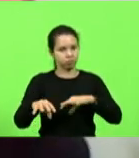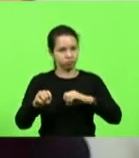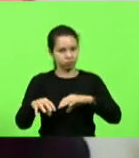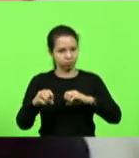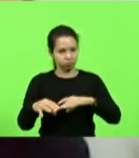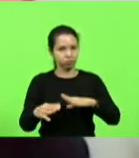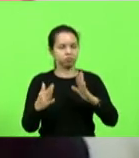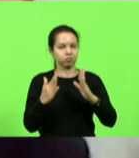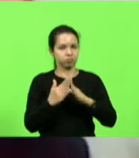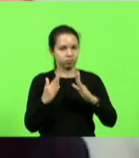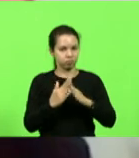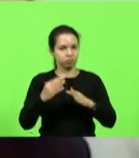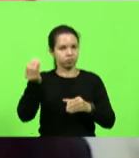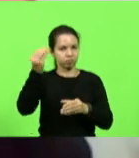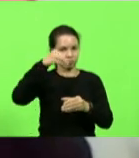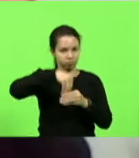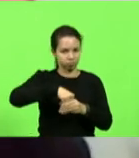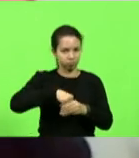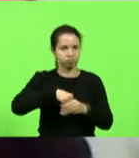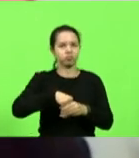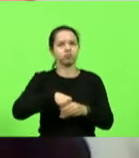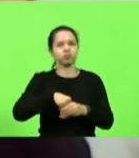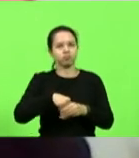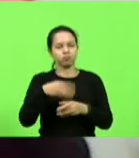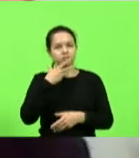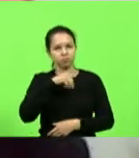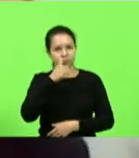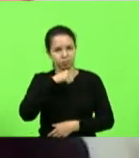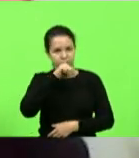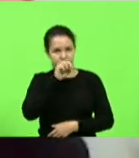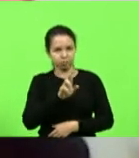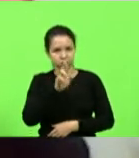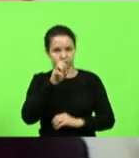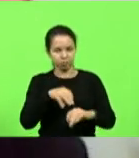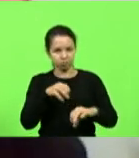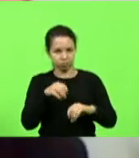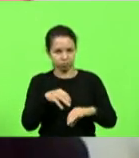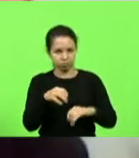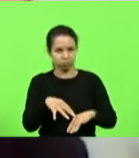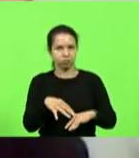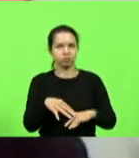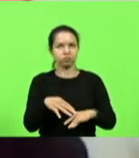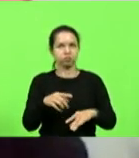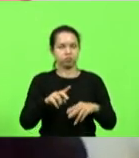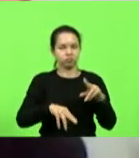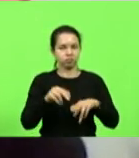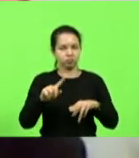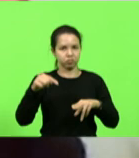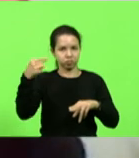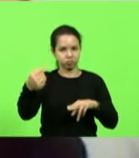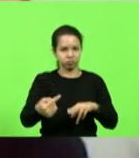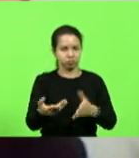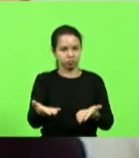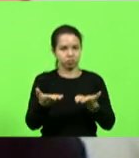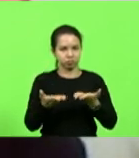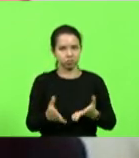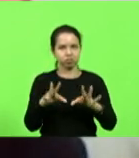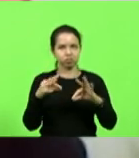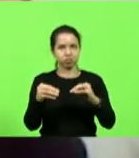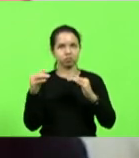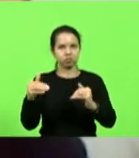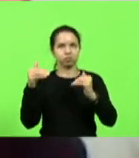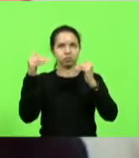estado, e nós teremos audiência na primeira semana de junho. Quero já fazer o convite a todas as autoridades aqui para que